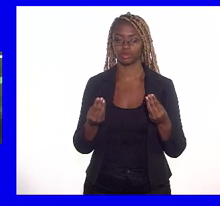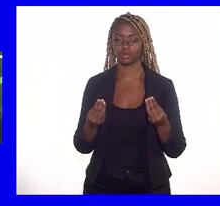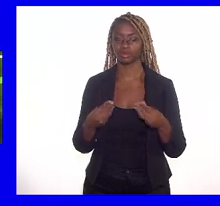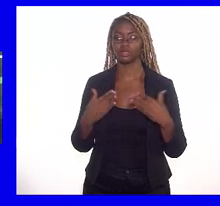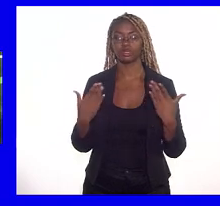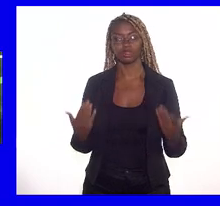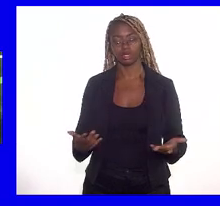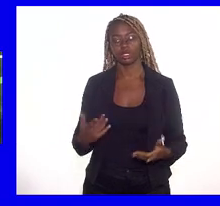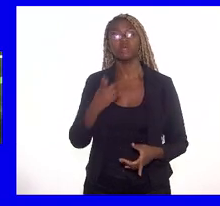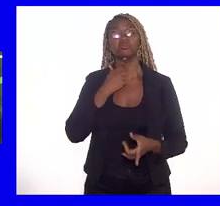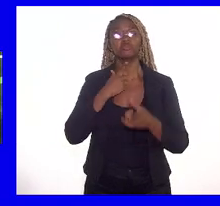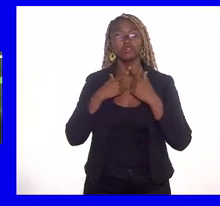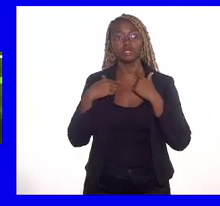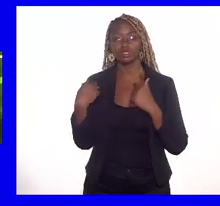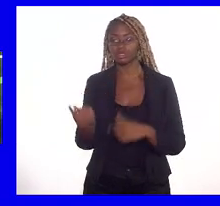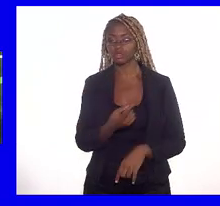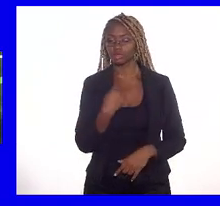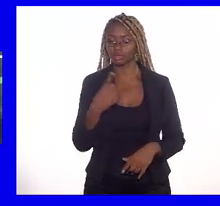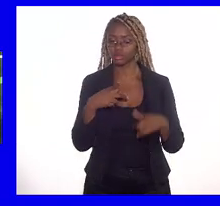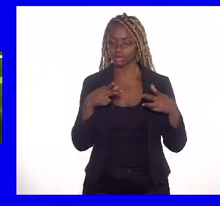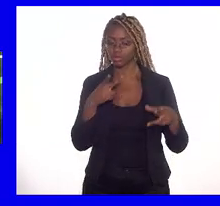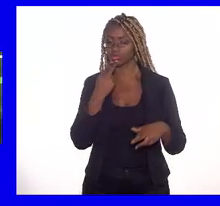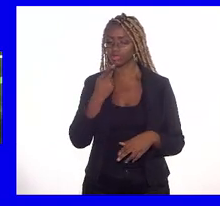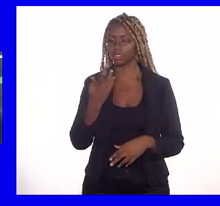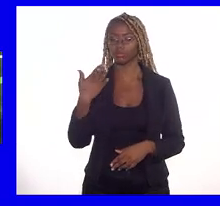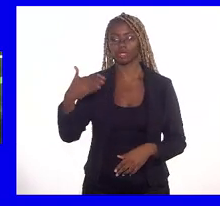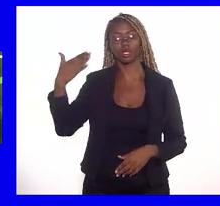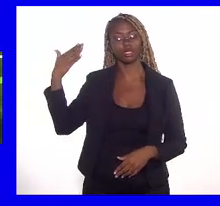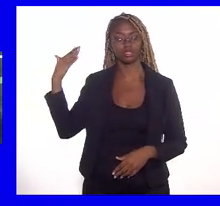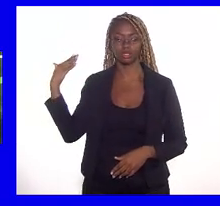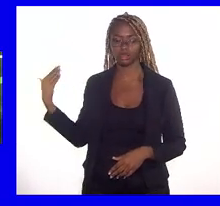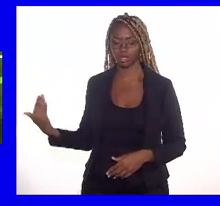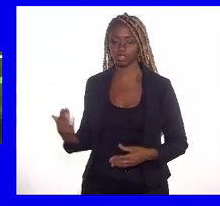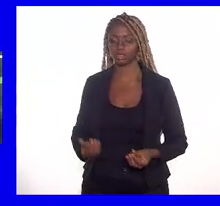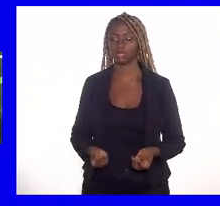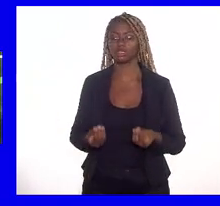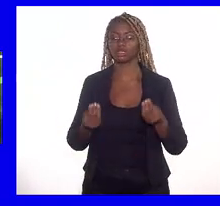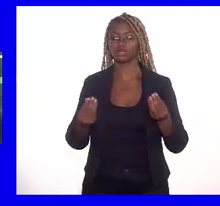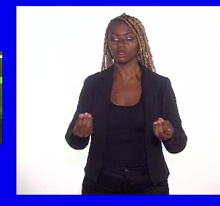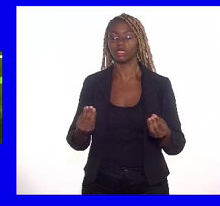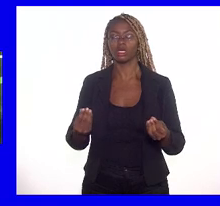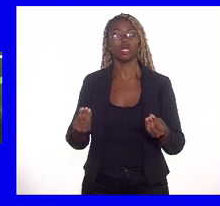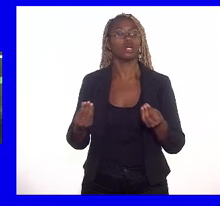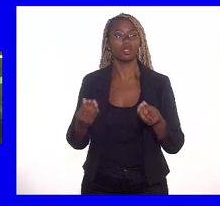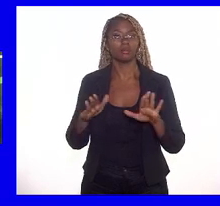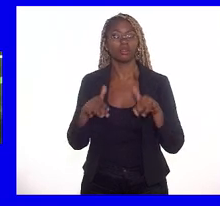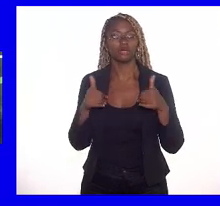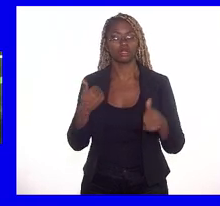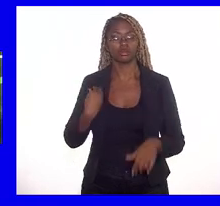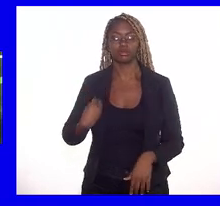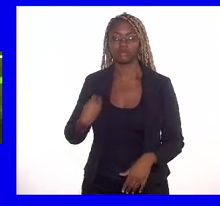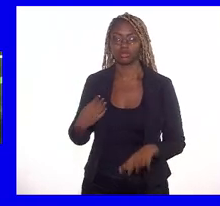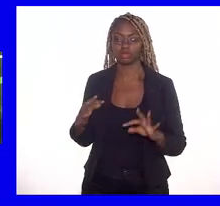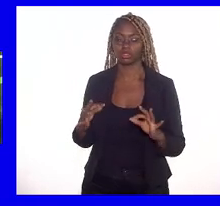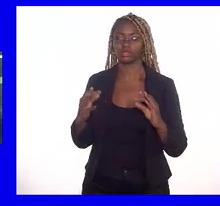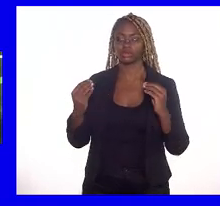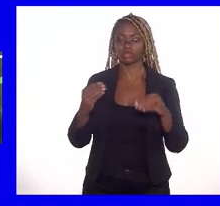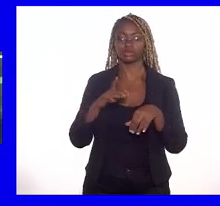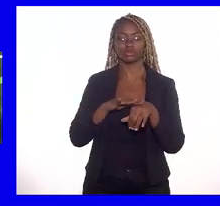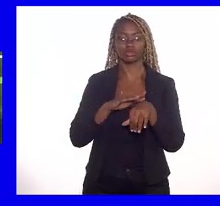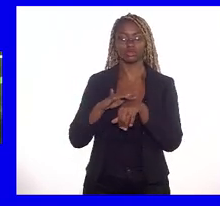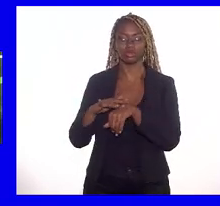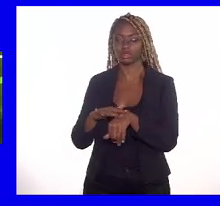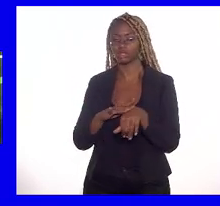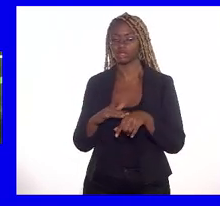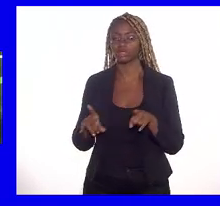nossa intenção, como já falamos lá atrás, né, levar realmente dignidade tanto aos portadores quanto aos familiares, né, suporte